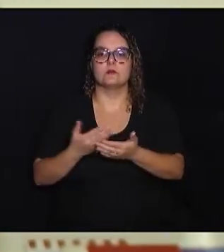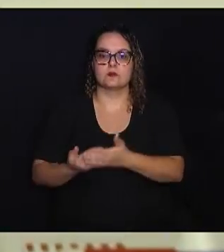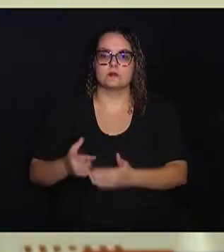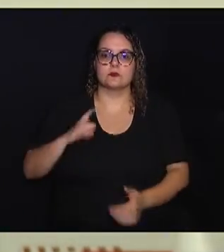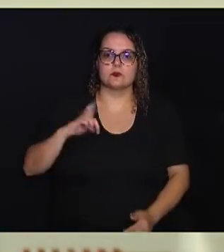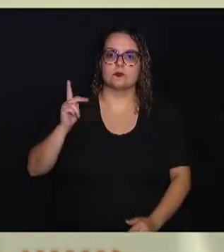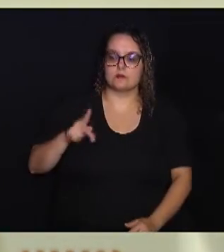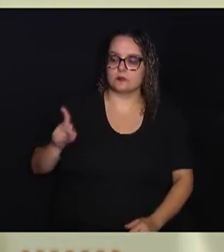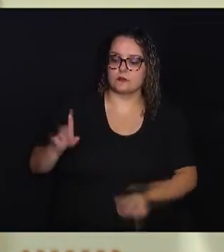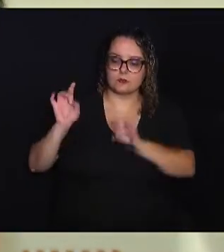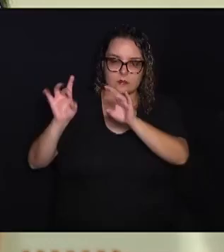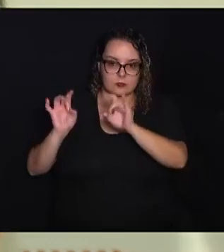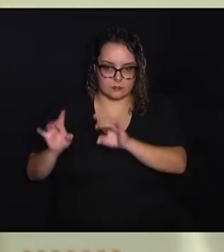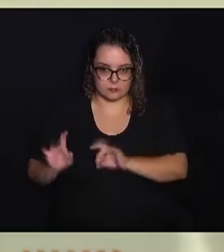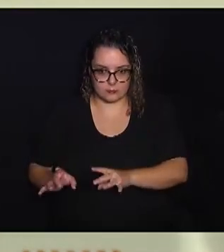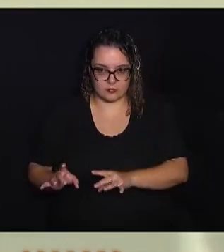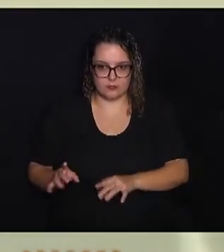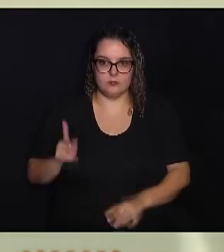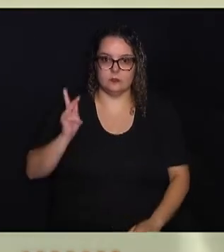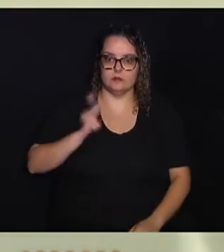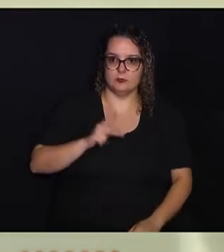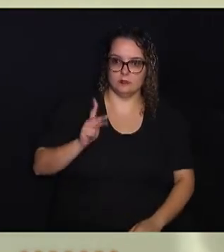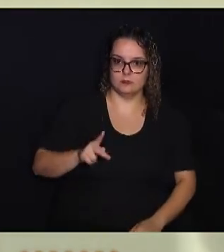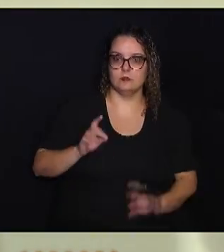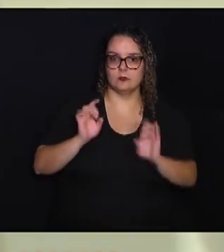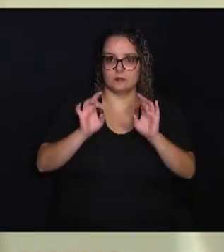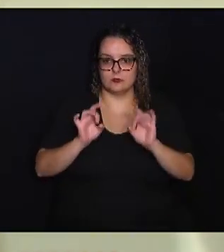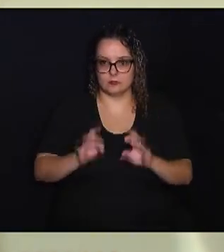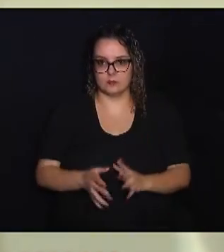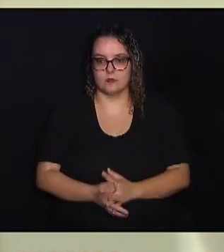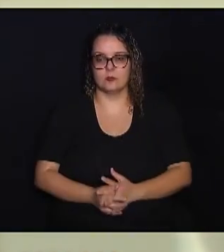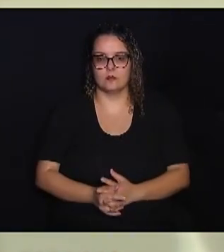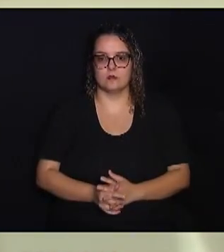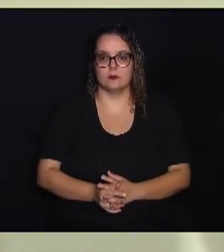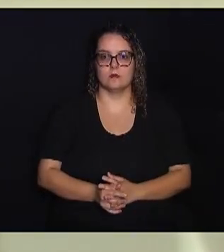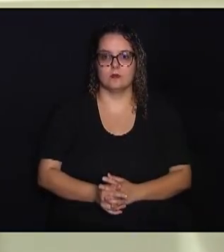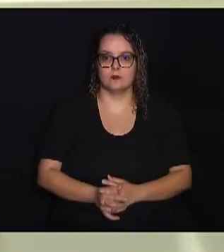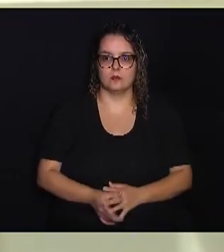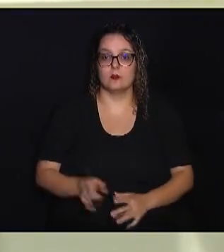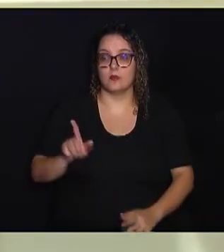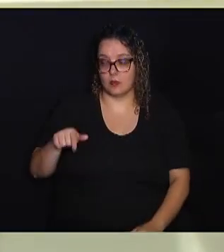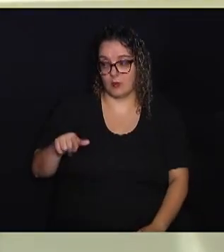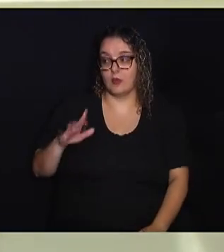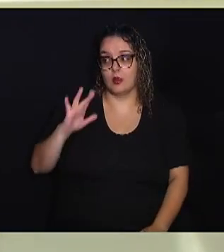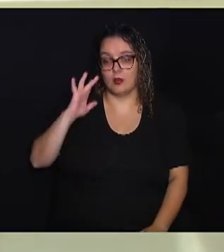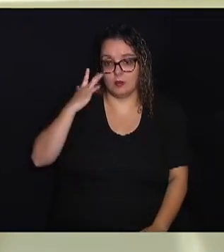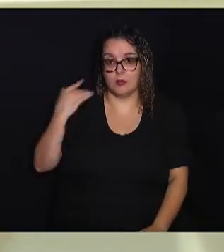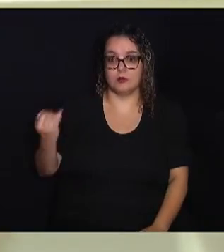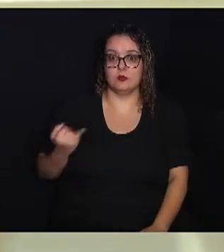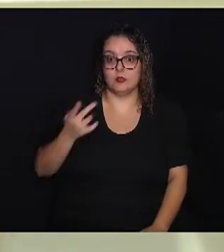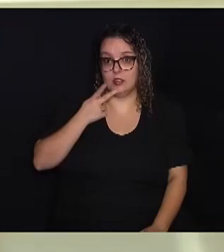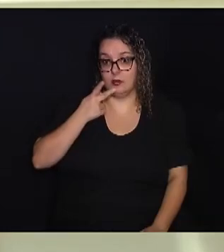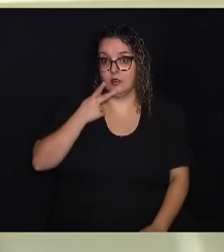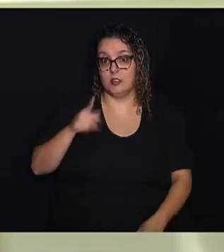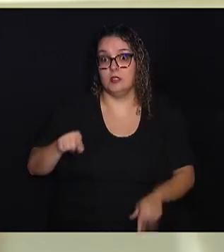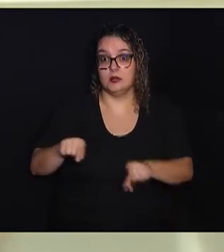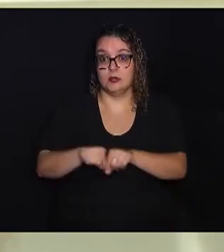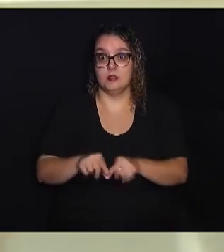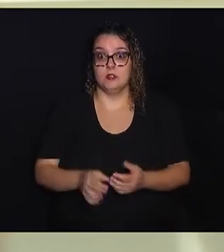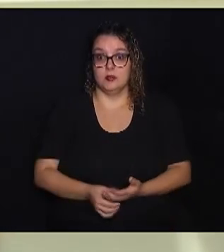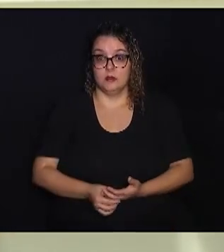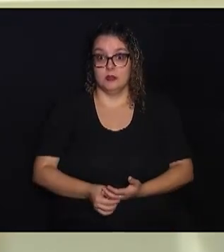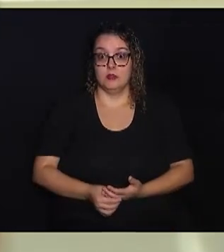professores específicos. Os professores específicos, eu acho importante a gente depois comentar também sobre